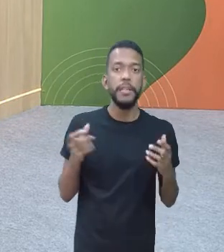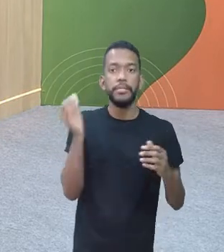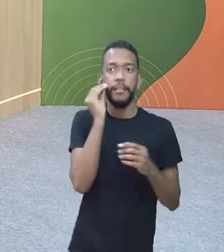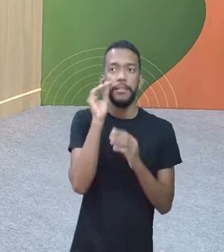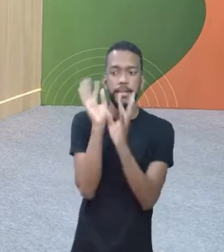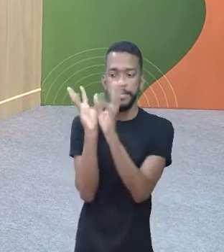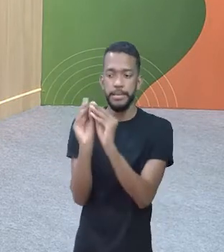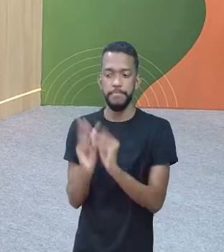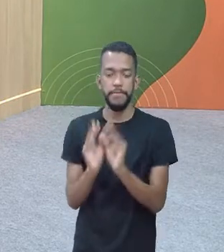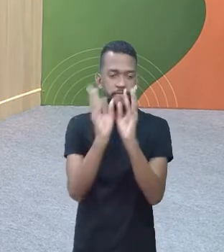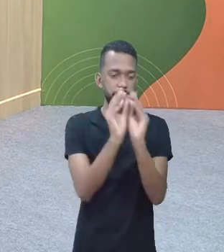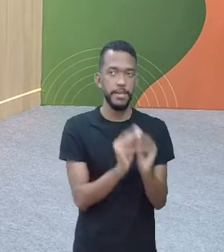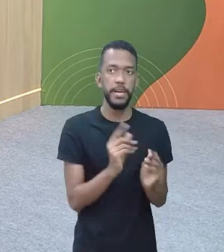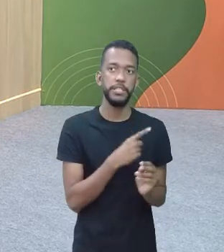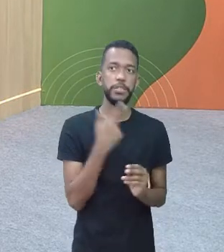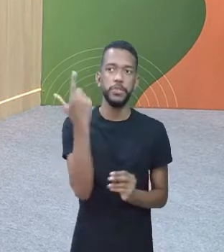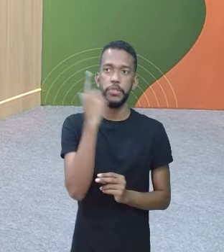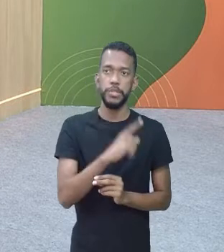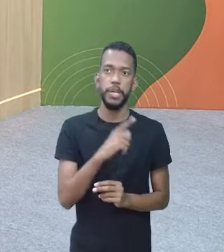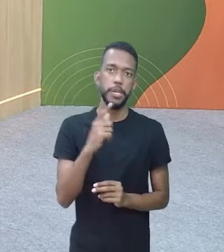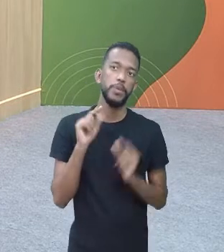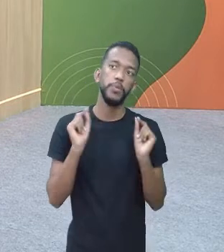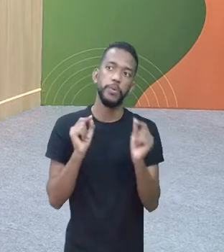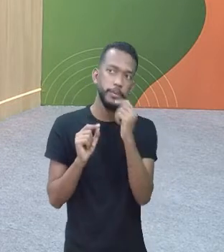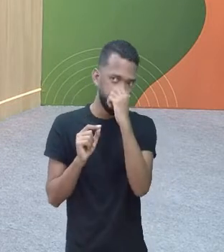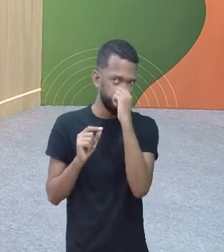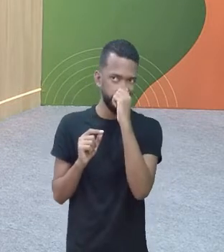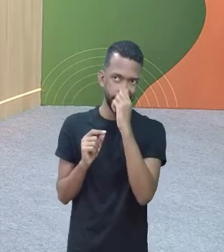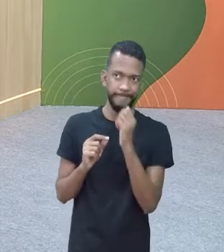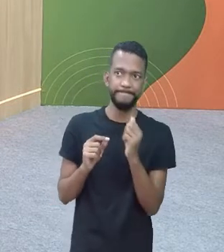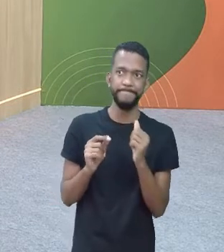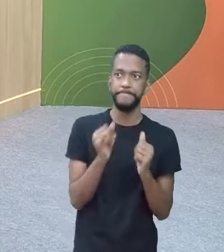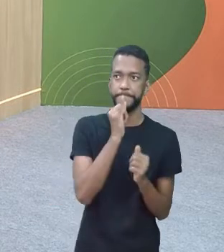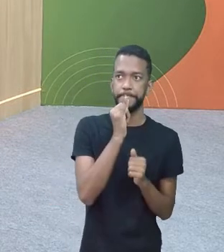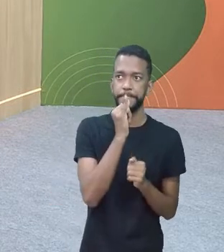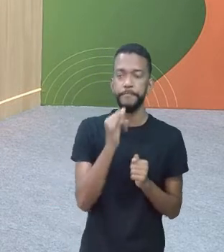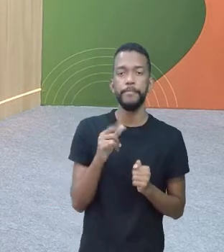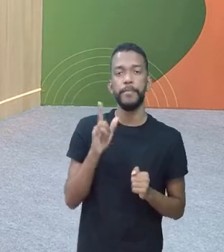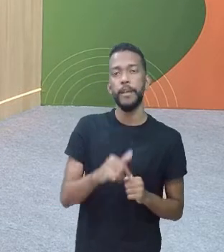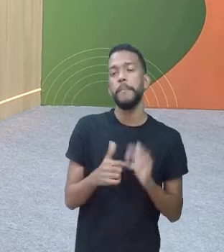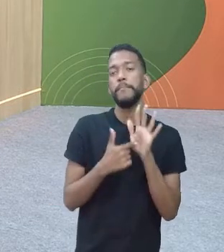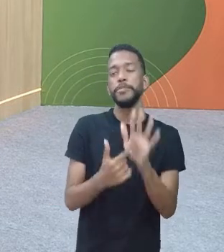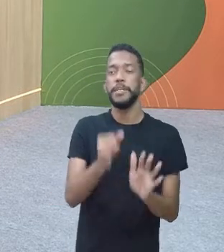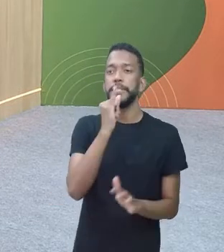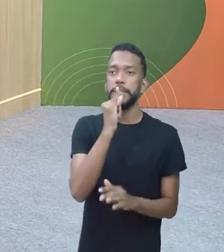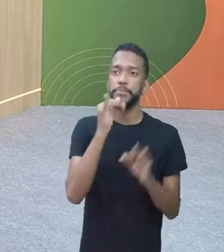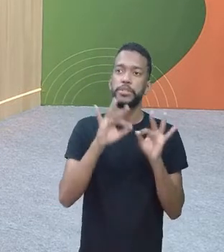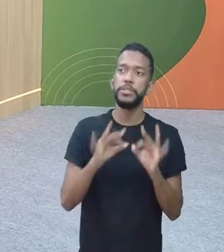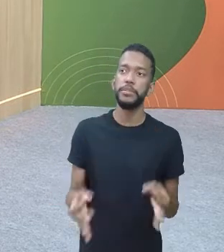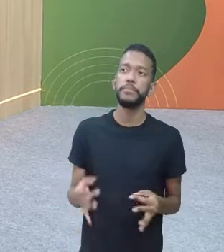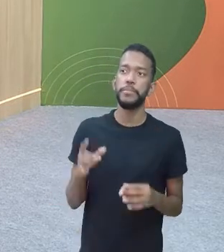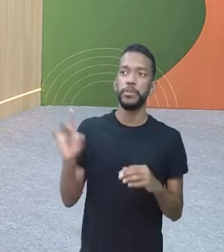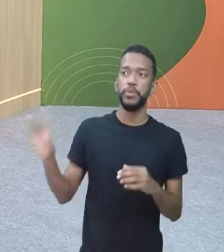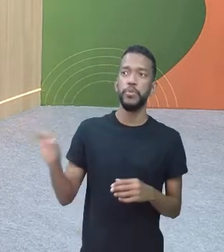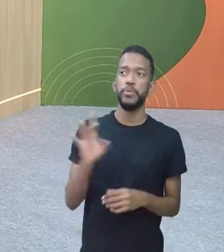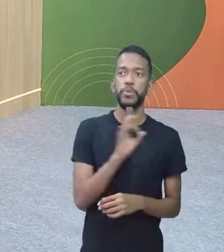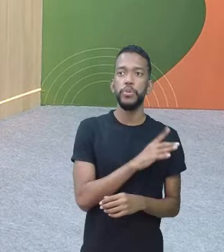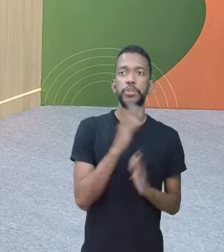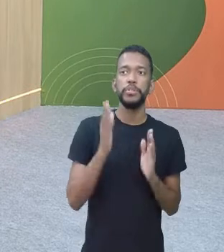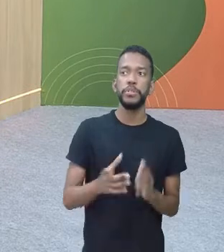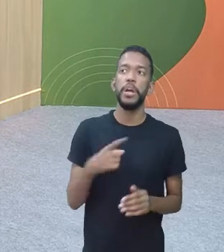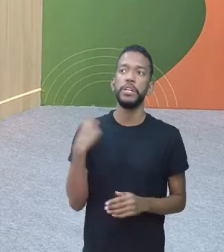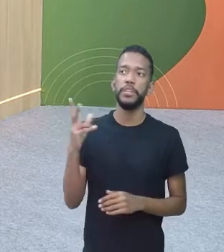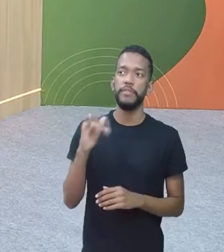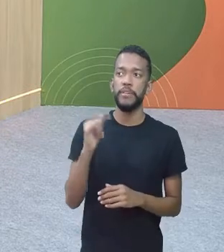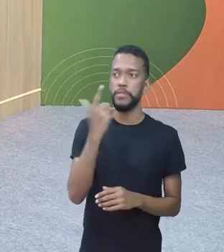frações para ver o que a gente vai conseguir, né? Propositalmente, para um exemplo mais simples, eu trouxe aqui que todas as frações a gente vai